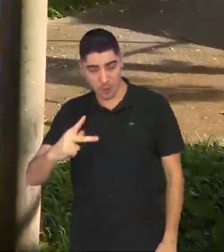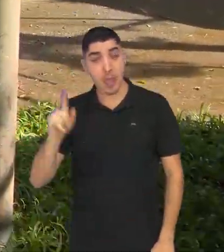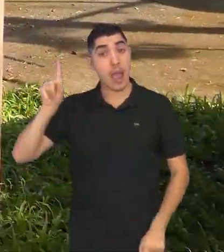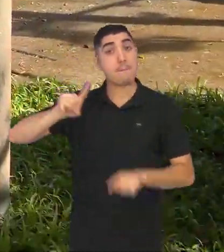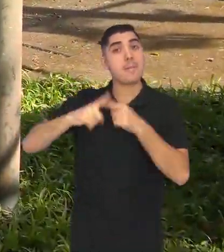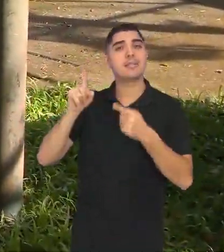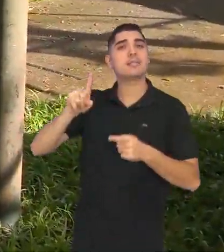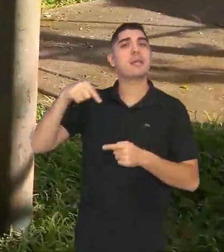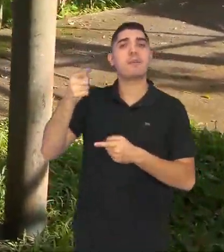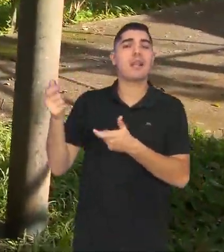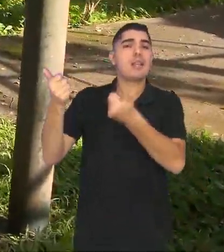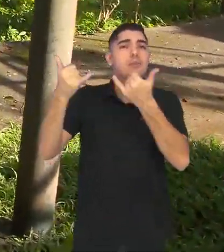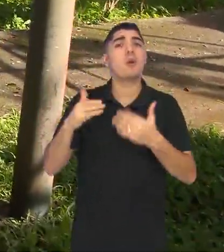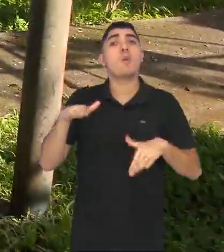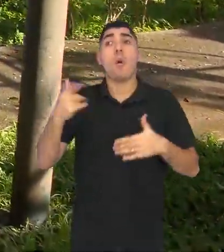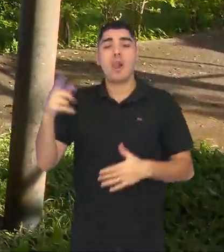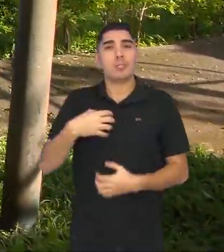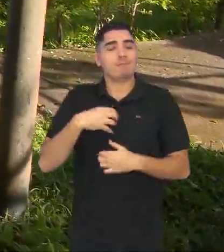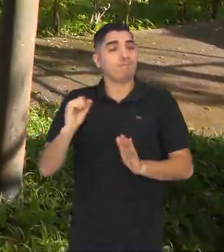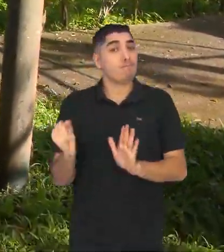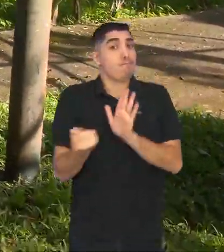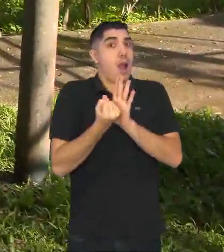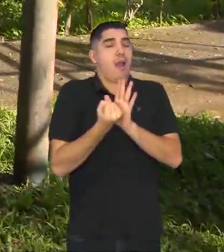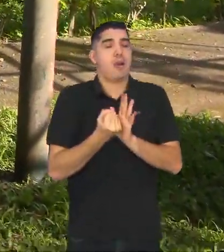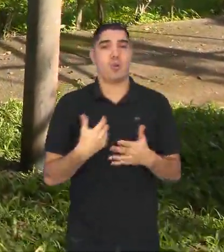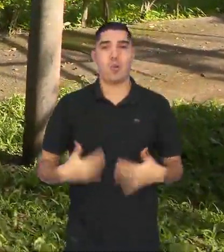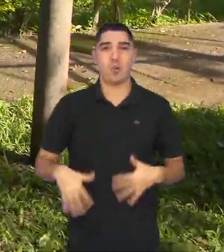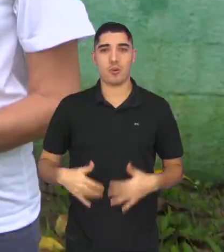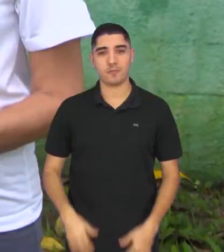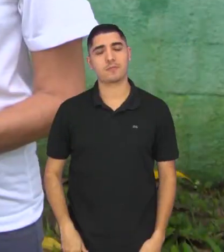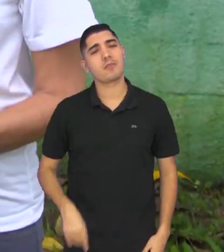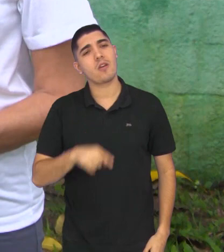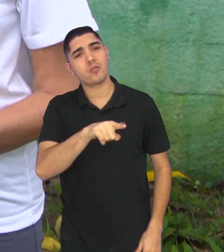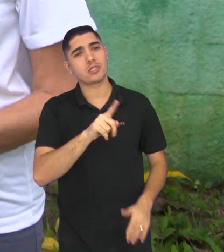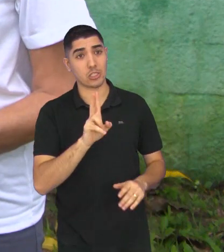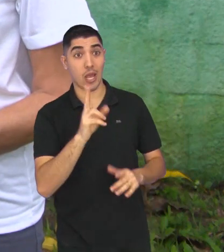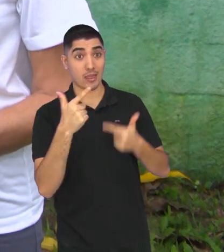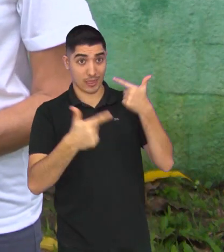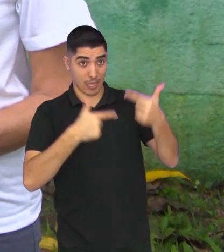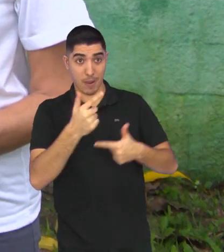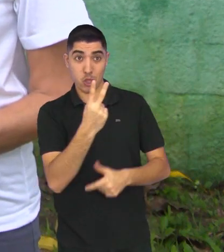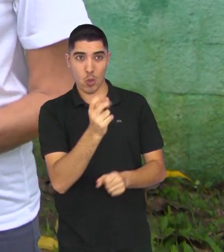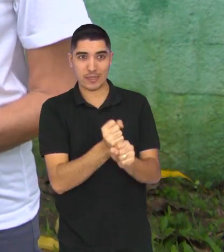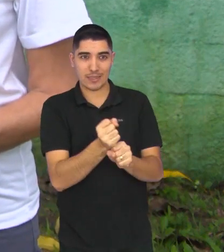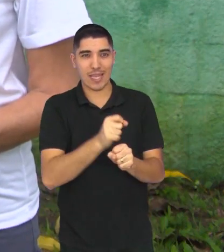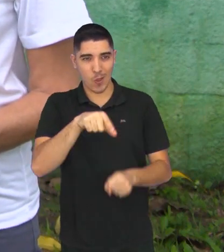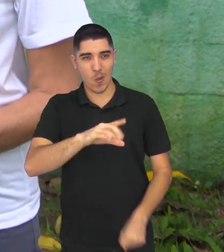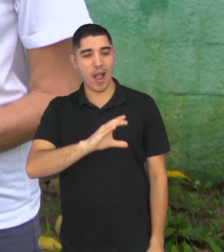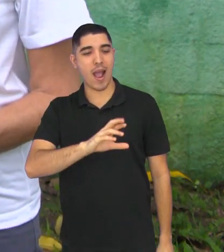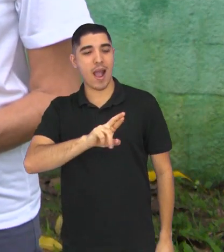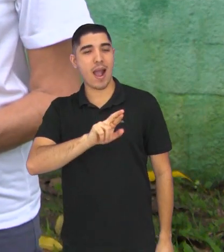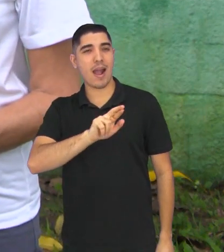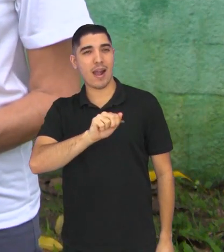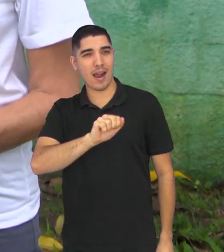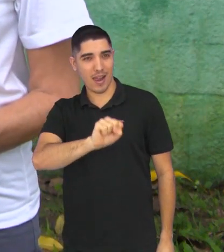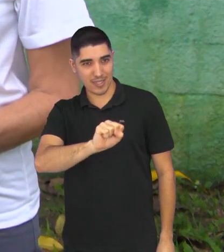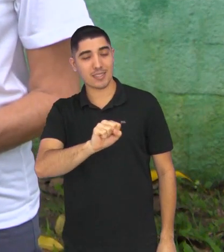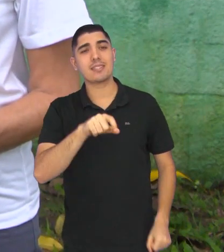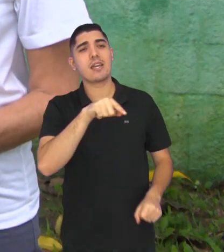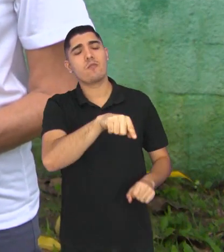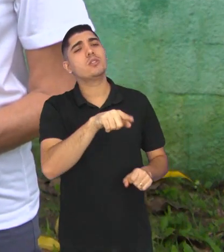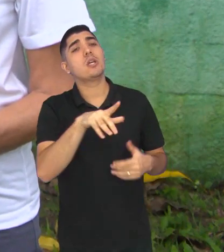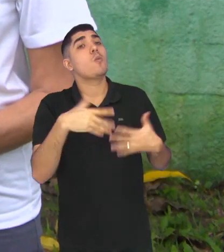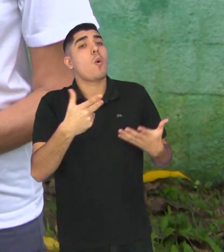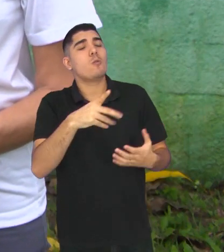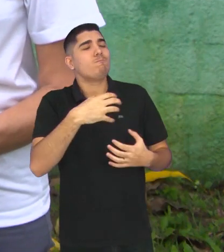dos atendimentos que marcou a direção dela no CRAS. E nesses 2 anos de CRAS, quais foram as maiores alegrias